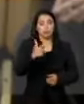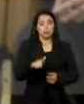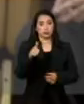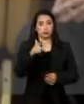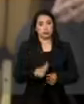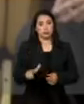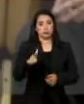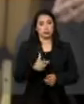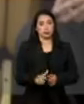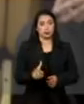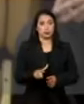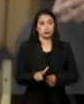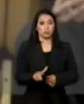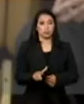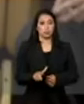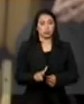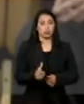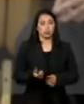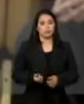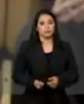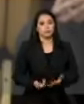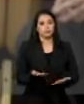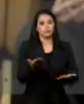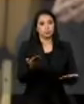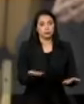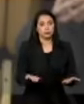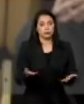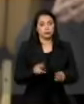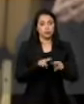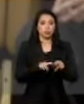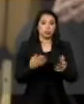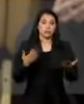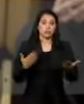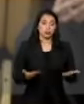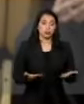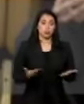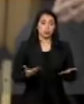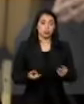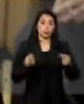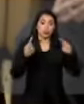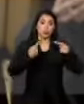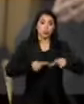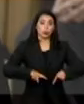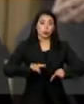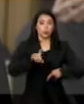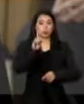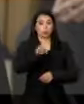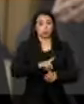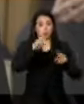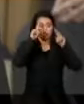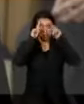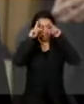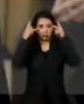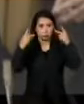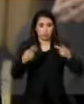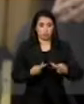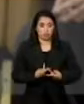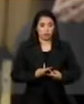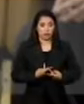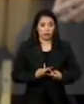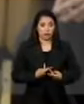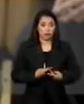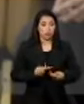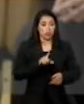recorrendo ad eterno, e se por essa razão estaríamos violando direitos humanos, privilegiando a corrupção, porque temos